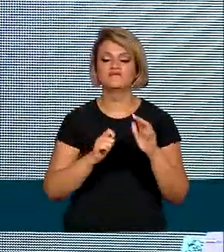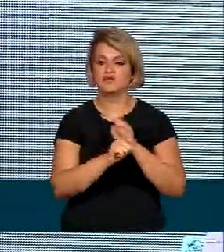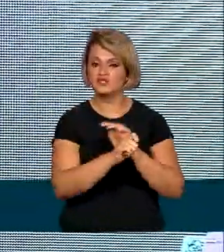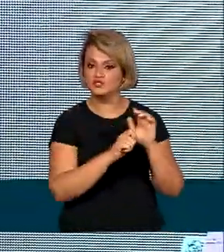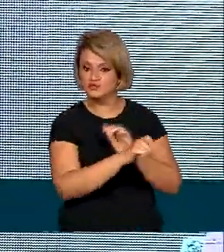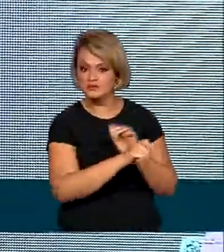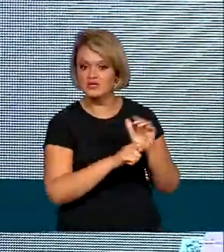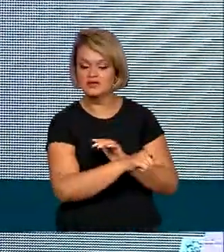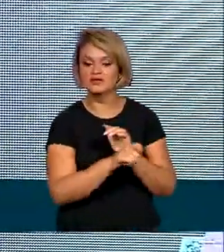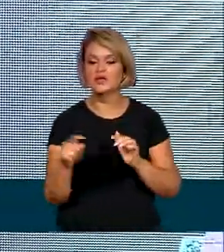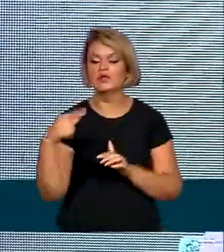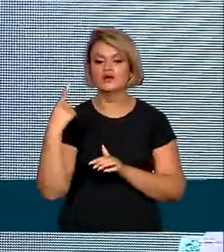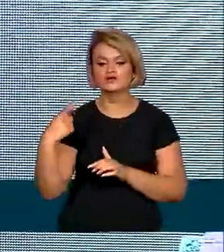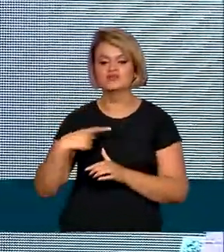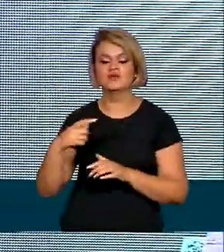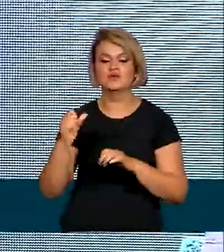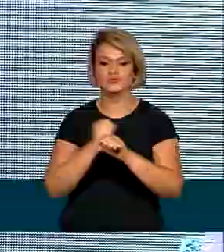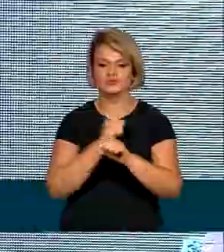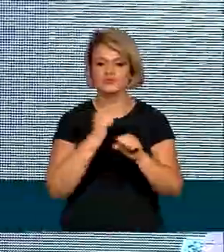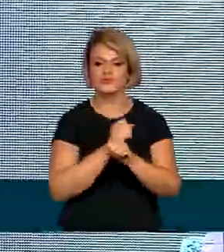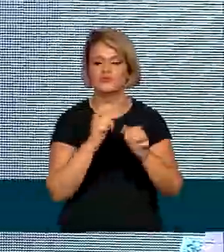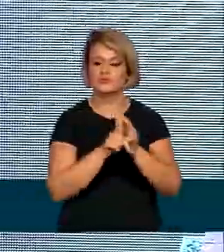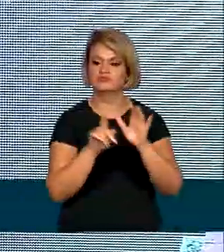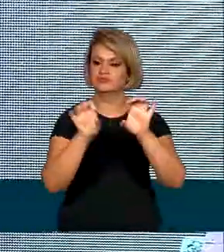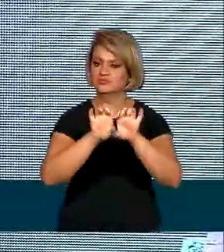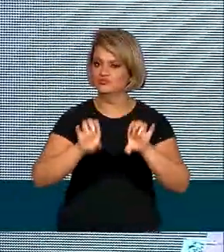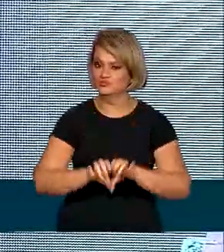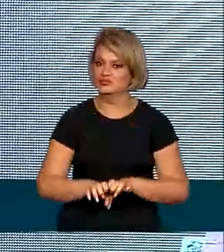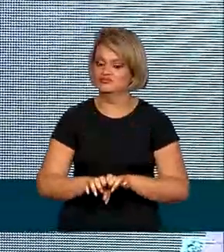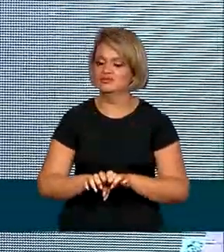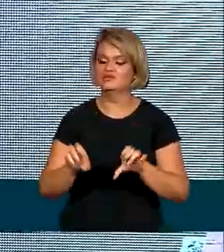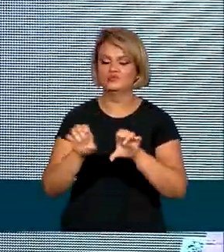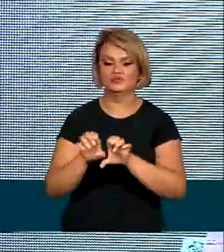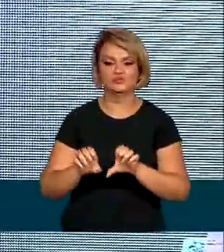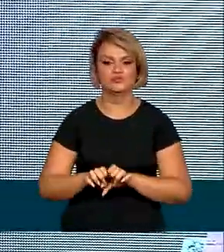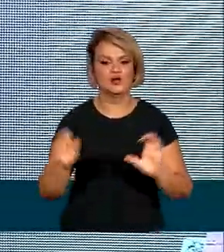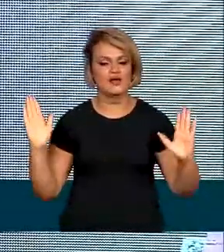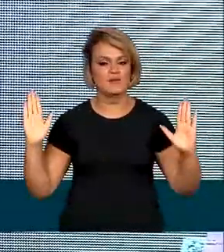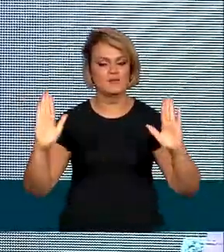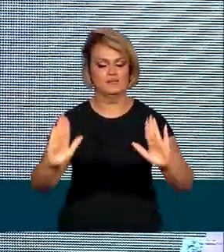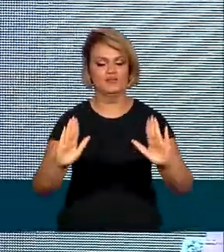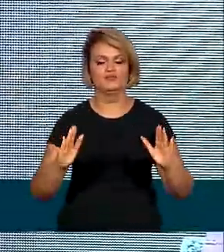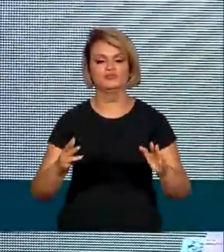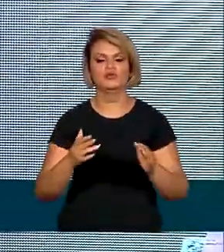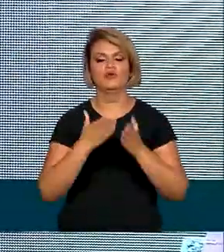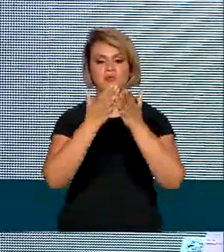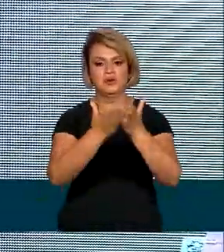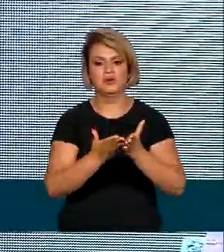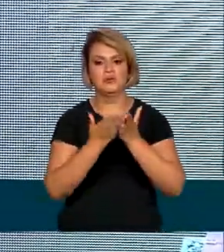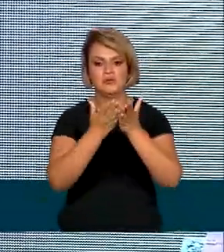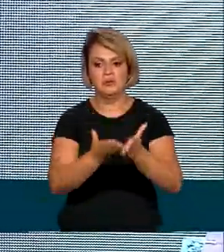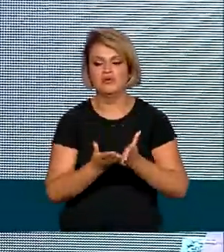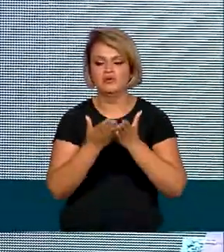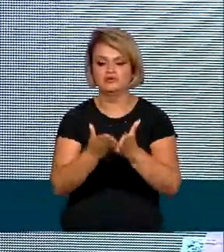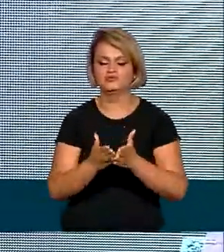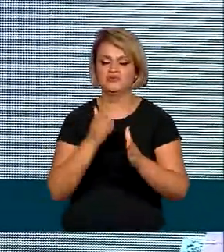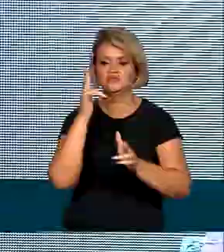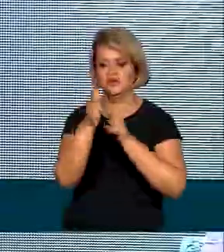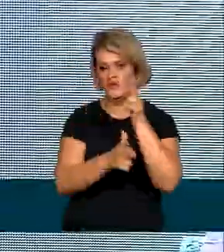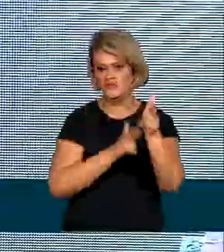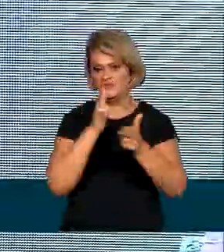investimentos que nós teremos em obras de infraestrutura de aeroporto de vias de portos de